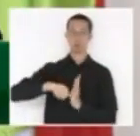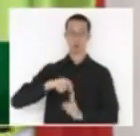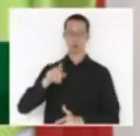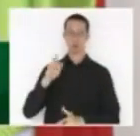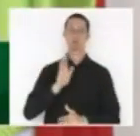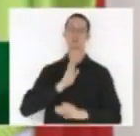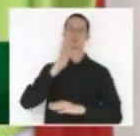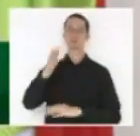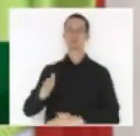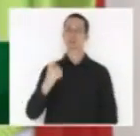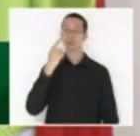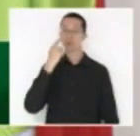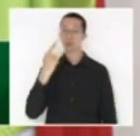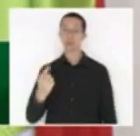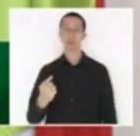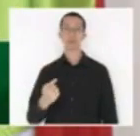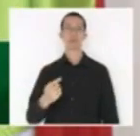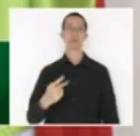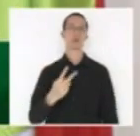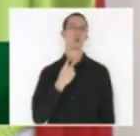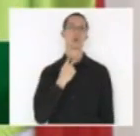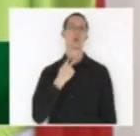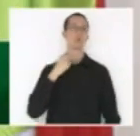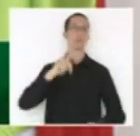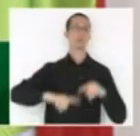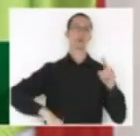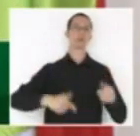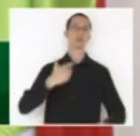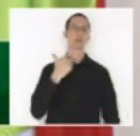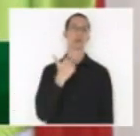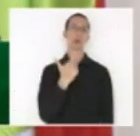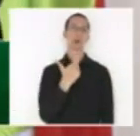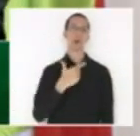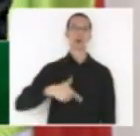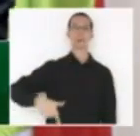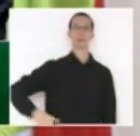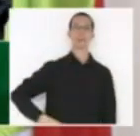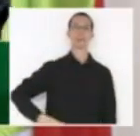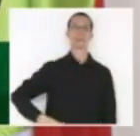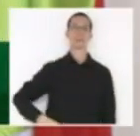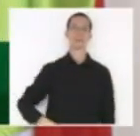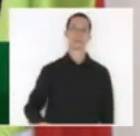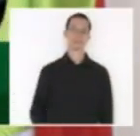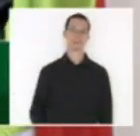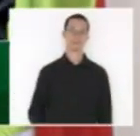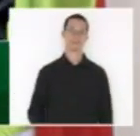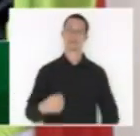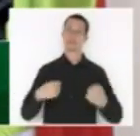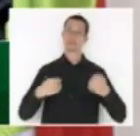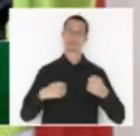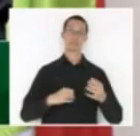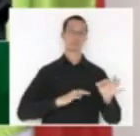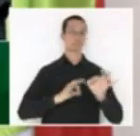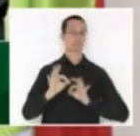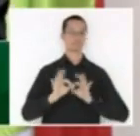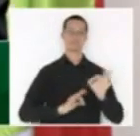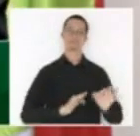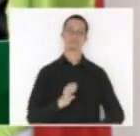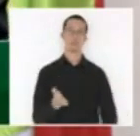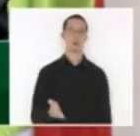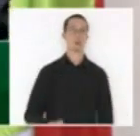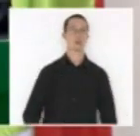tem direito ao porte de arma. E precisa se regulamentar essa situação.